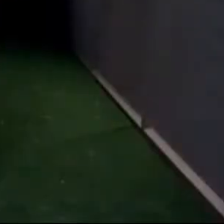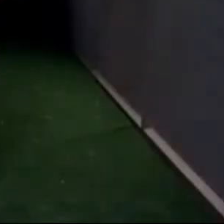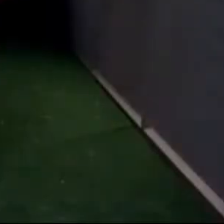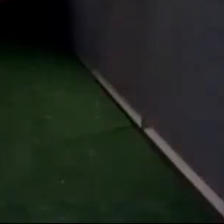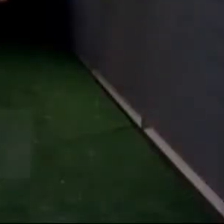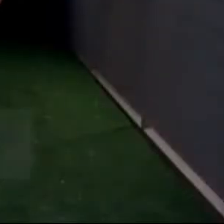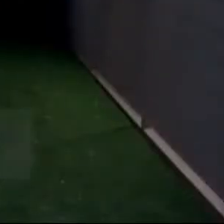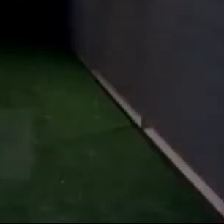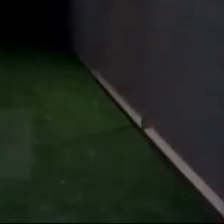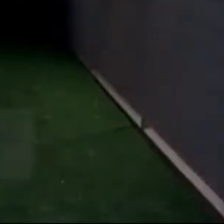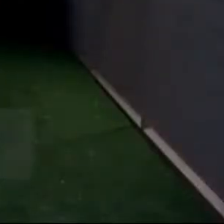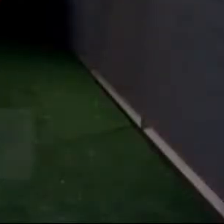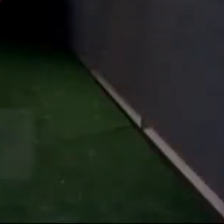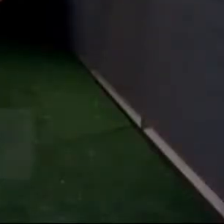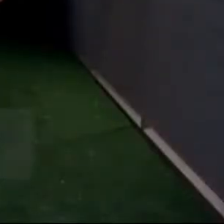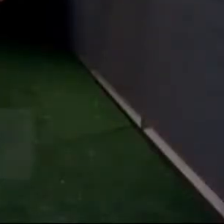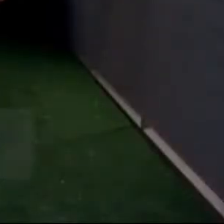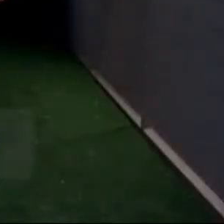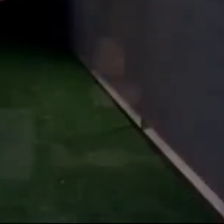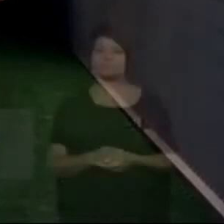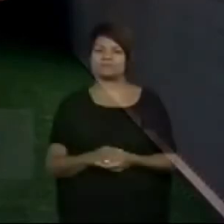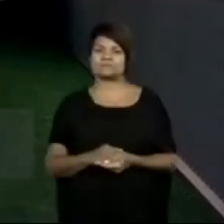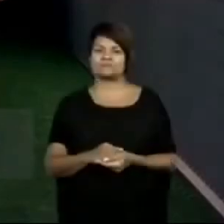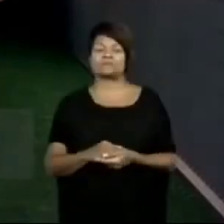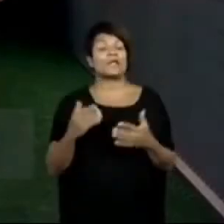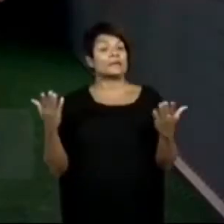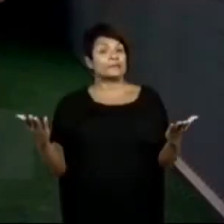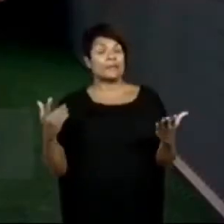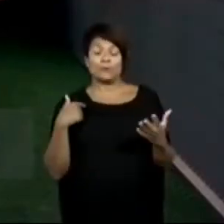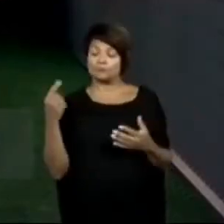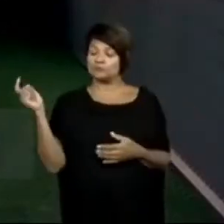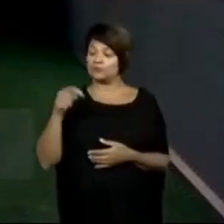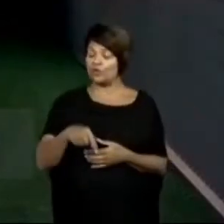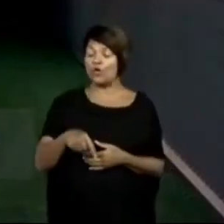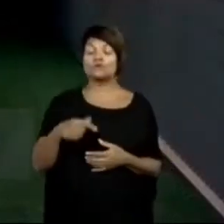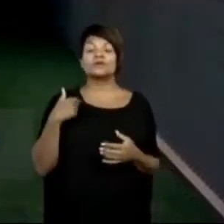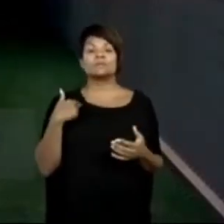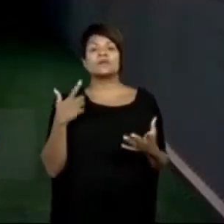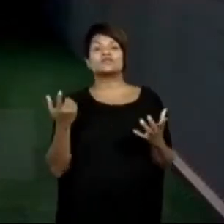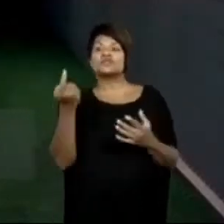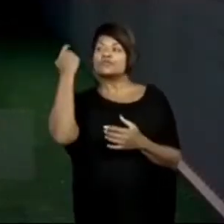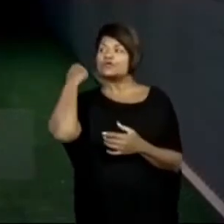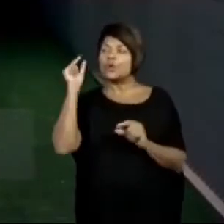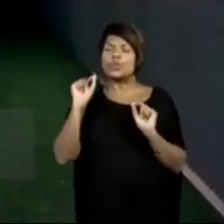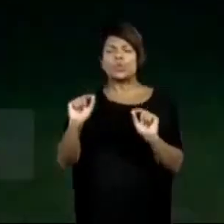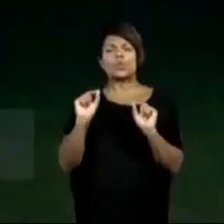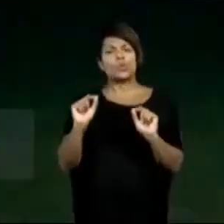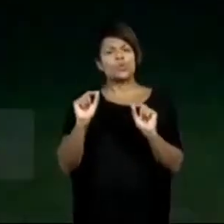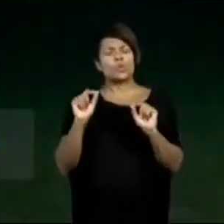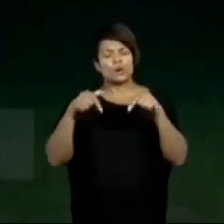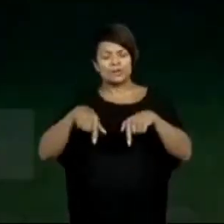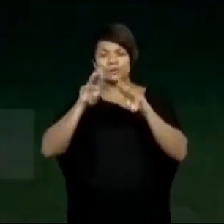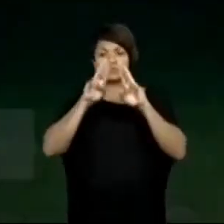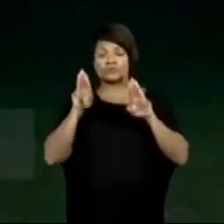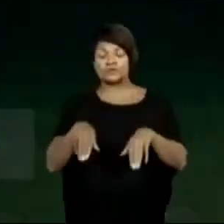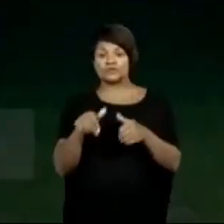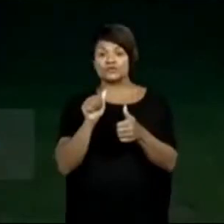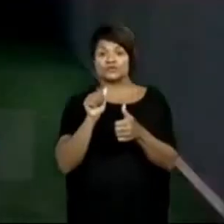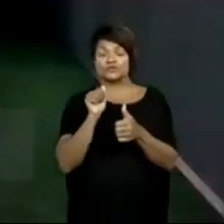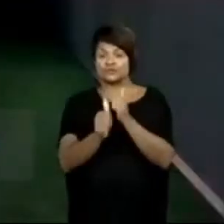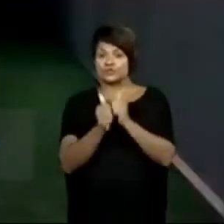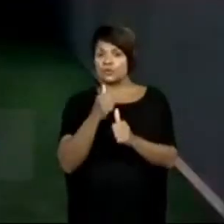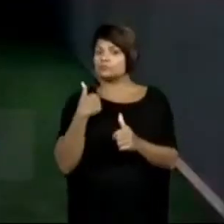Então, estamos aqui de volta para fazer uma retomada sobre essa aula que estamos tendo hoje aqui no Museu do Futebol. Mas então, eu vou fazer